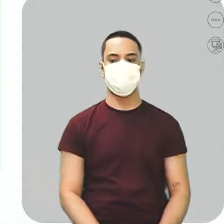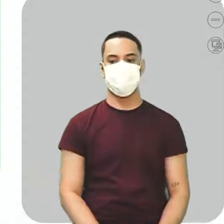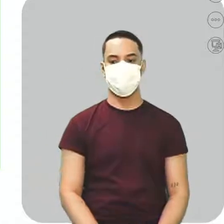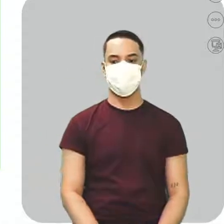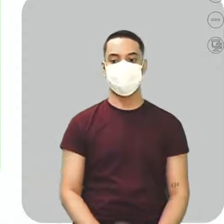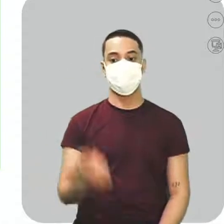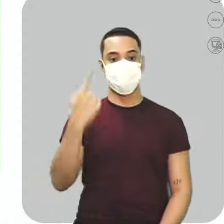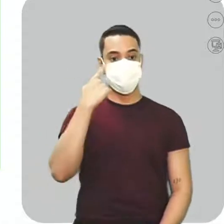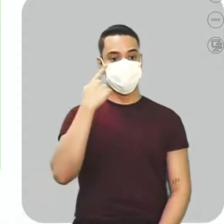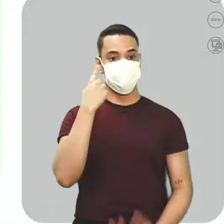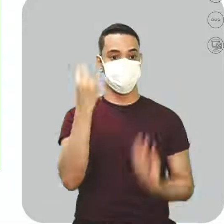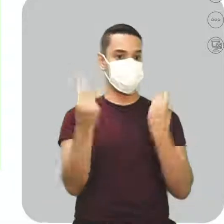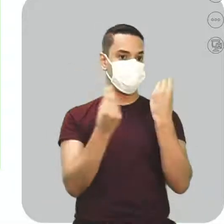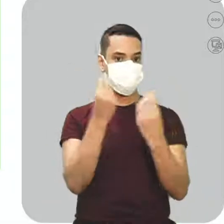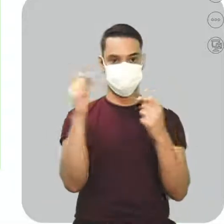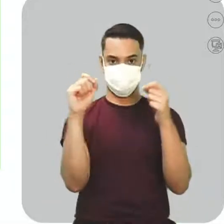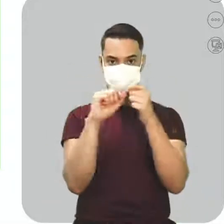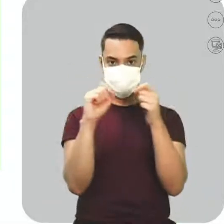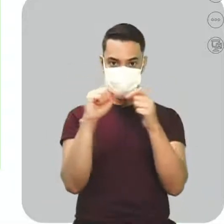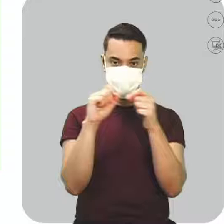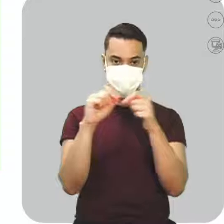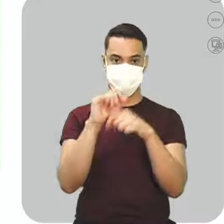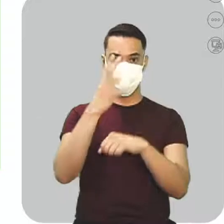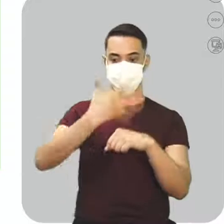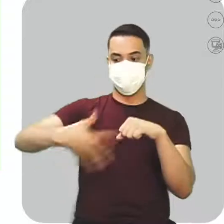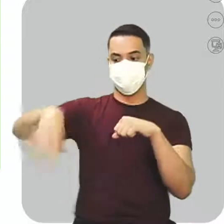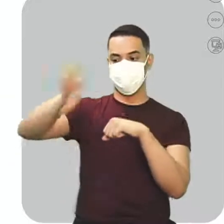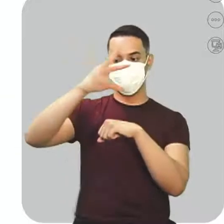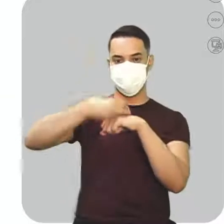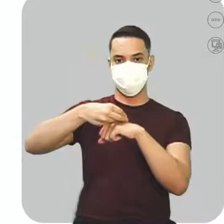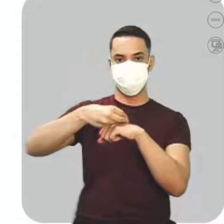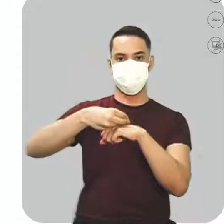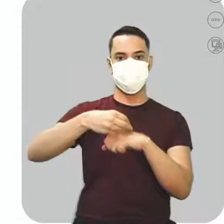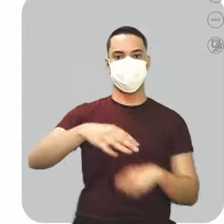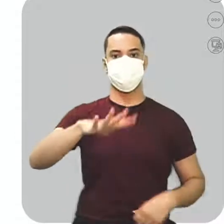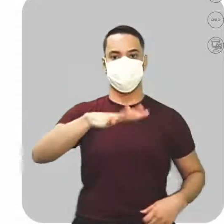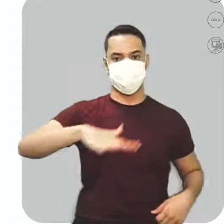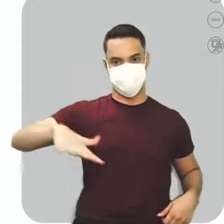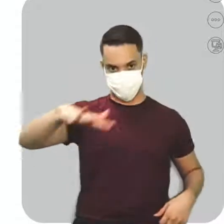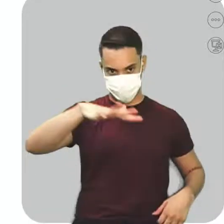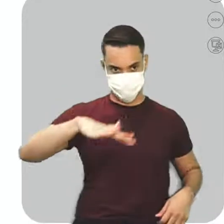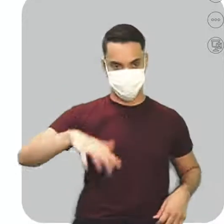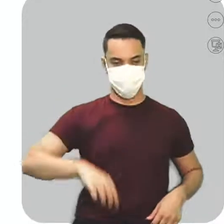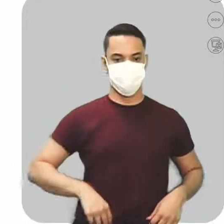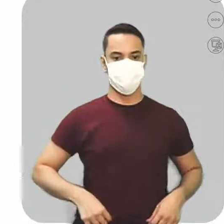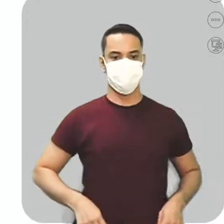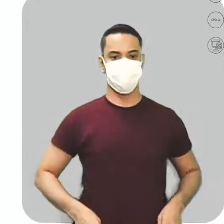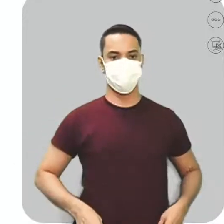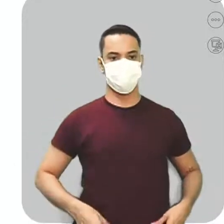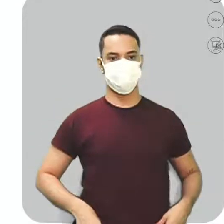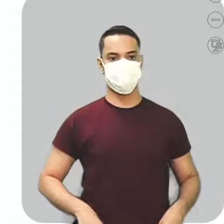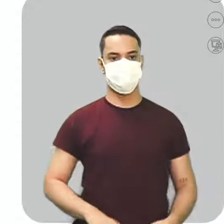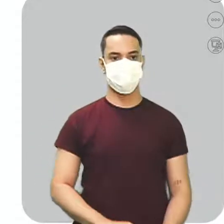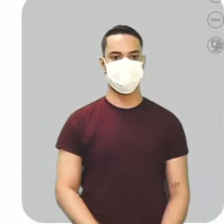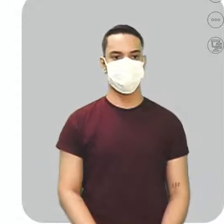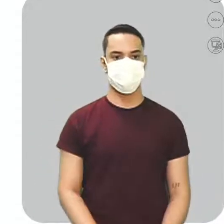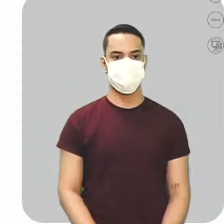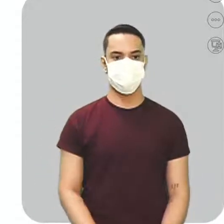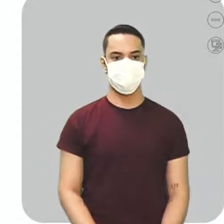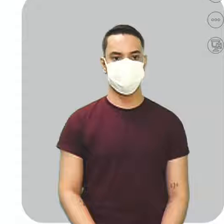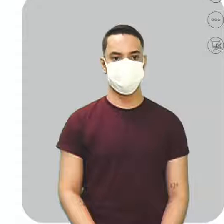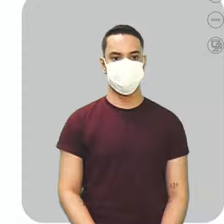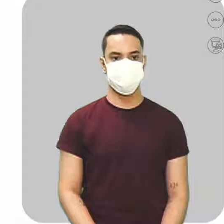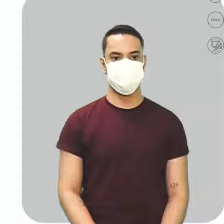argumento baseado num consenso, né? No geral, que todo mundo já sabe. Vemos aqui a